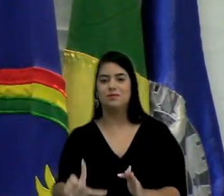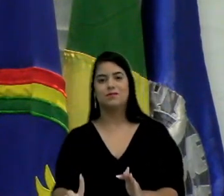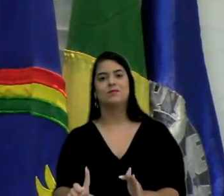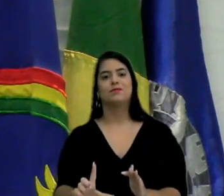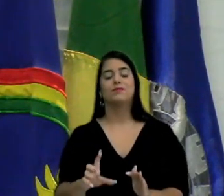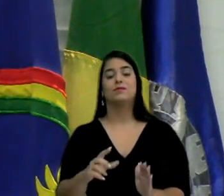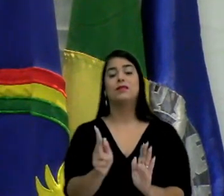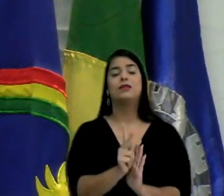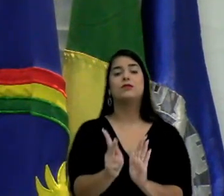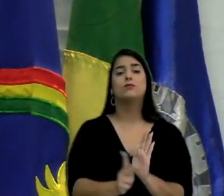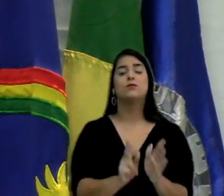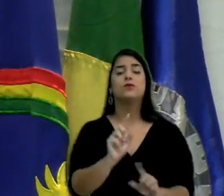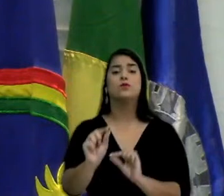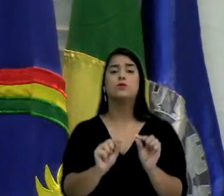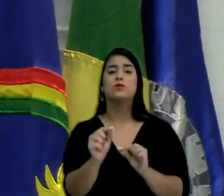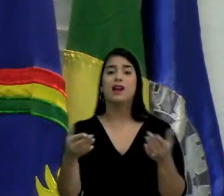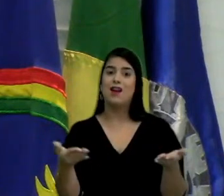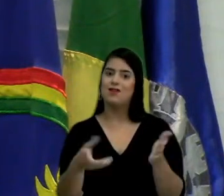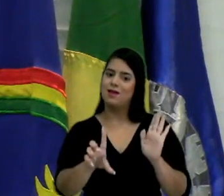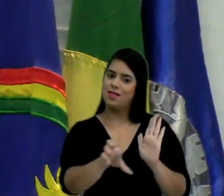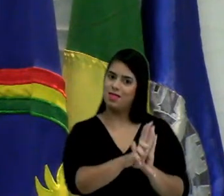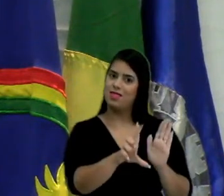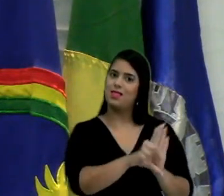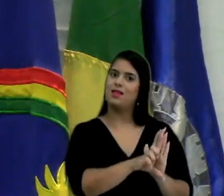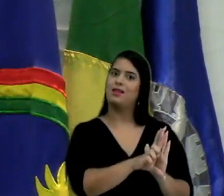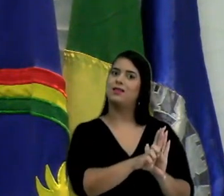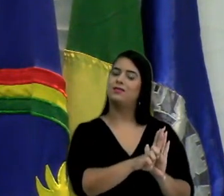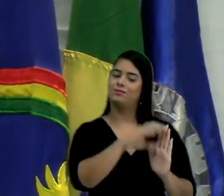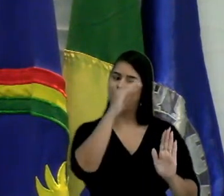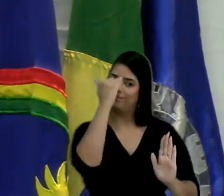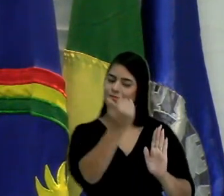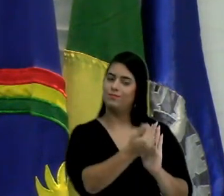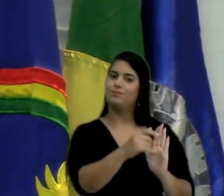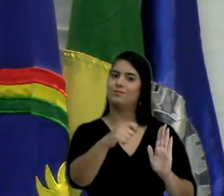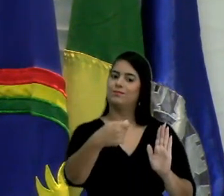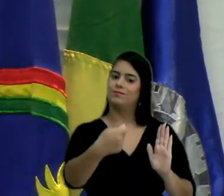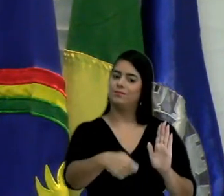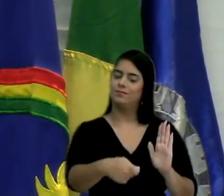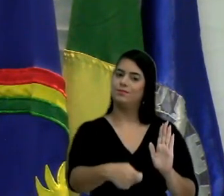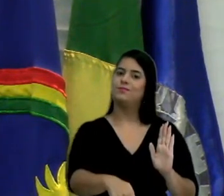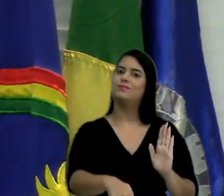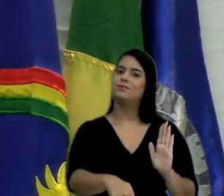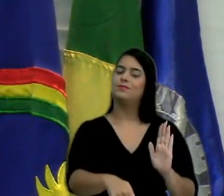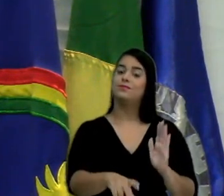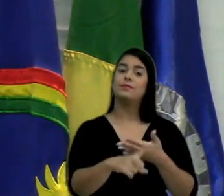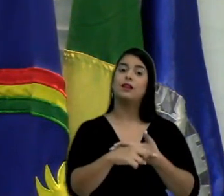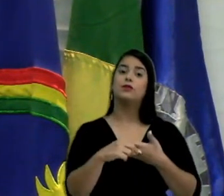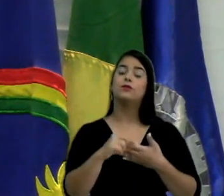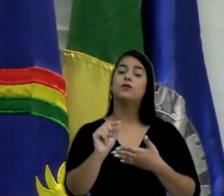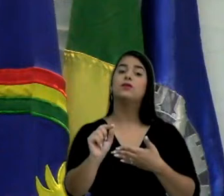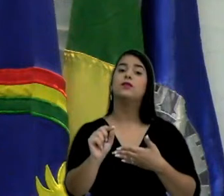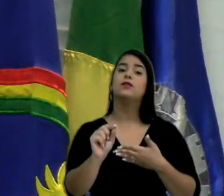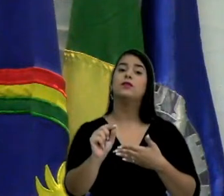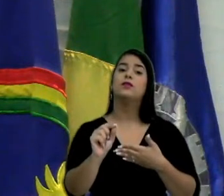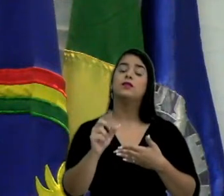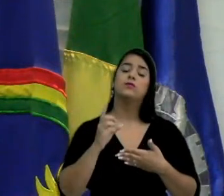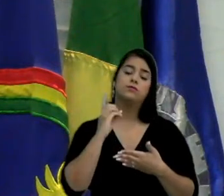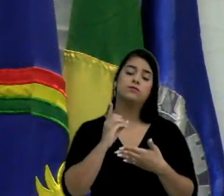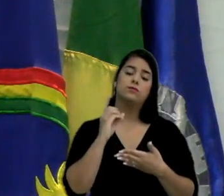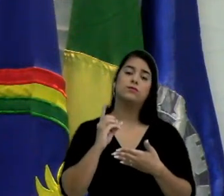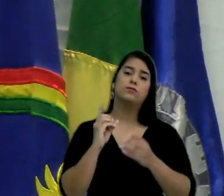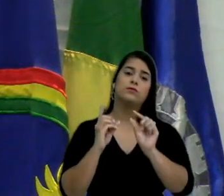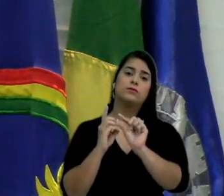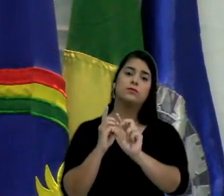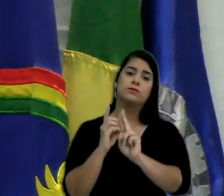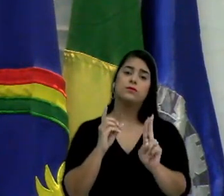que é um projeto que agora é lei não é mais projeto é uma lei né de autoria do nosso Deputado doriel Barros que beneficiou